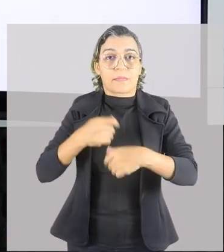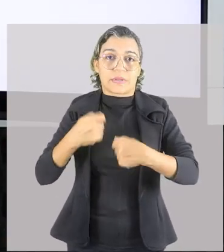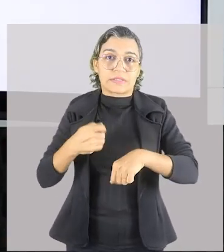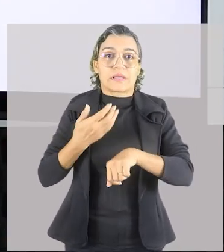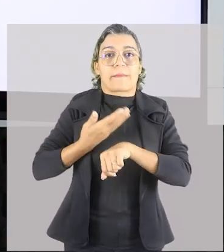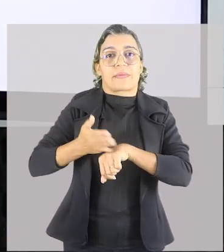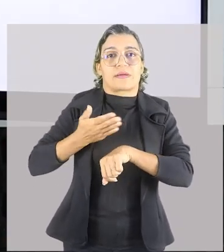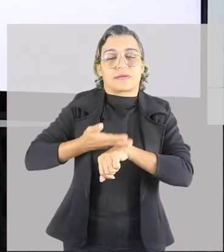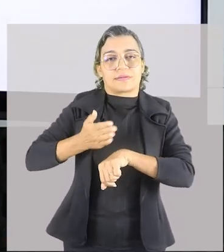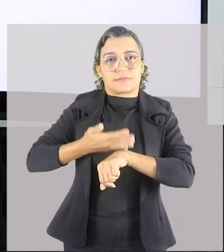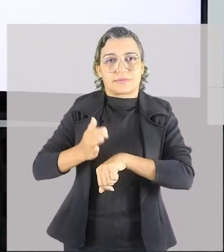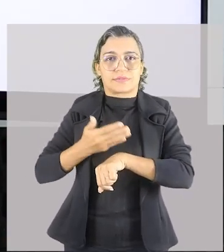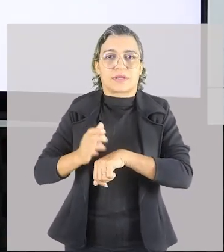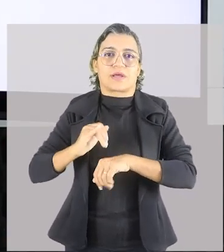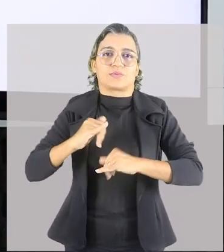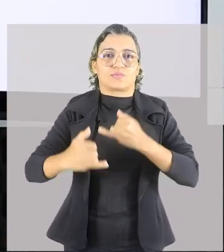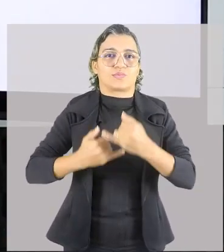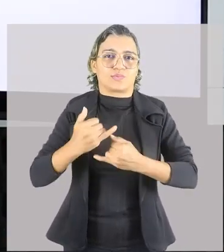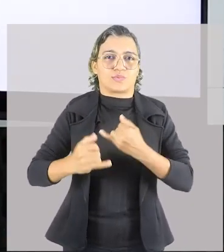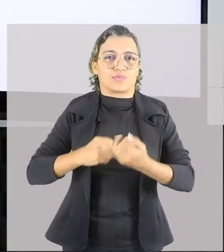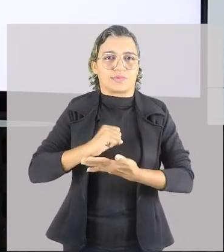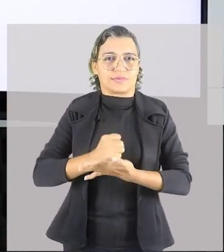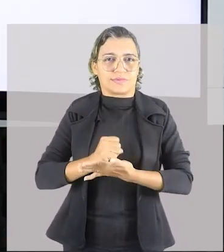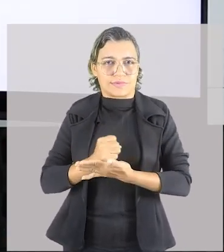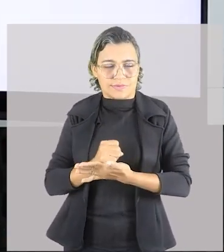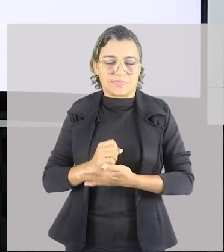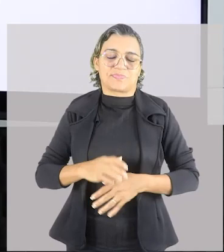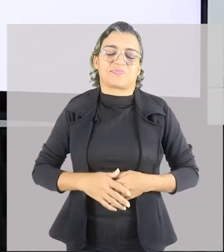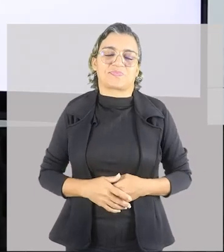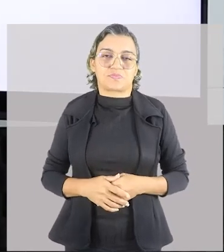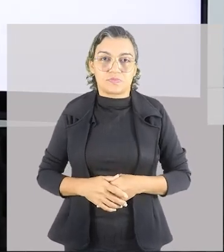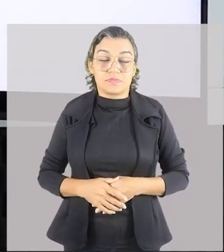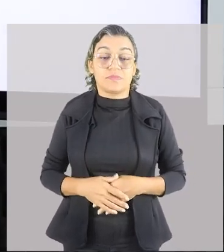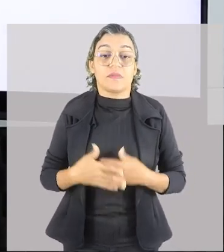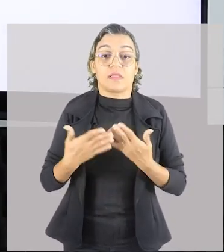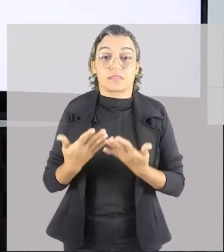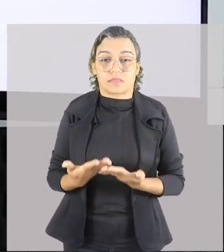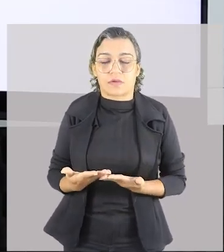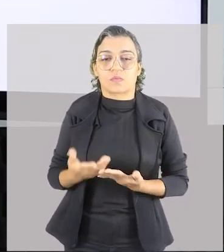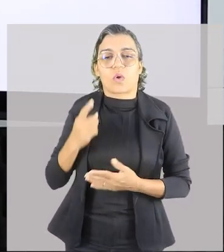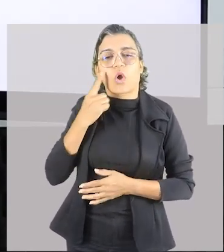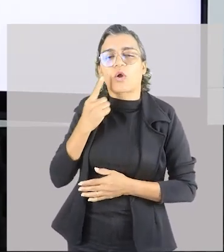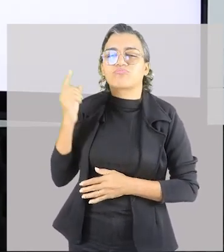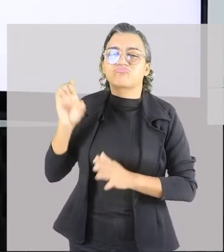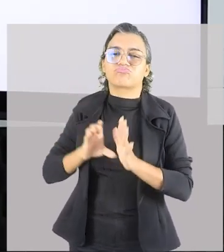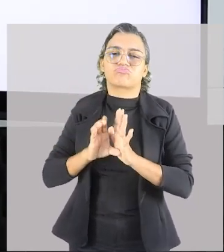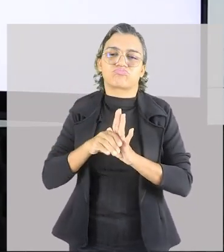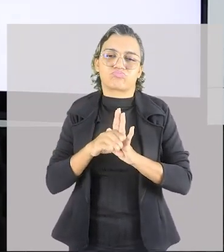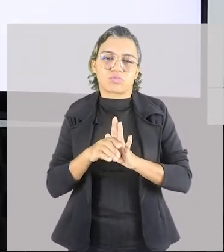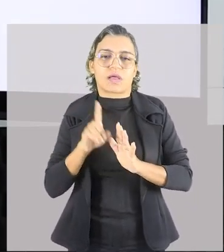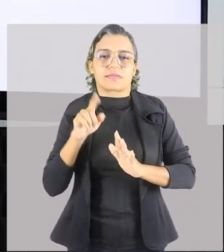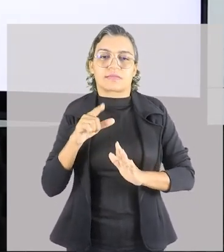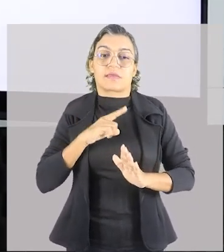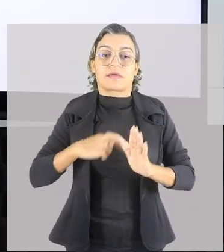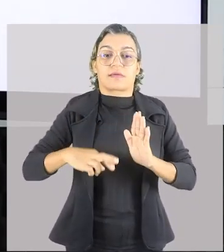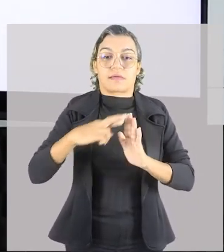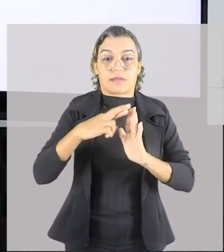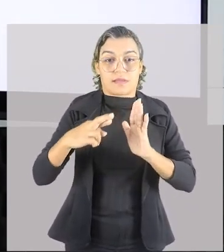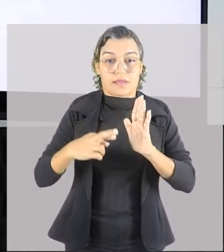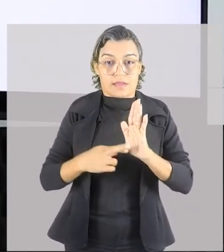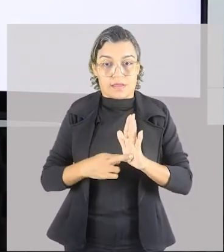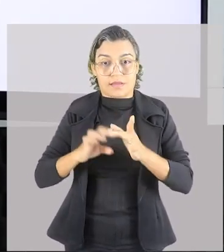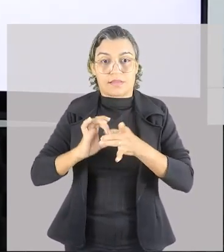realizado aquele jogo, aquela atividade. Beleza? Seguindo aqui no conceito, segundo regras